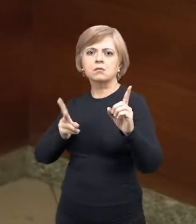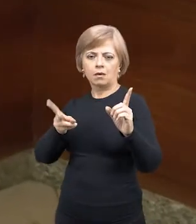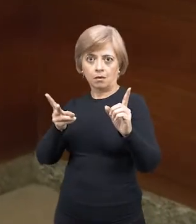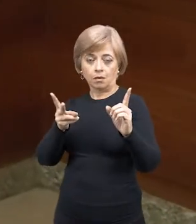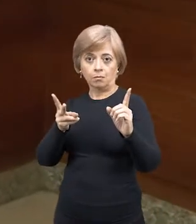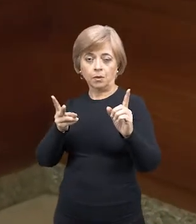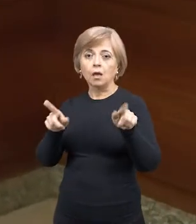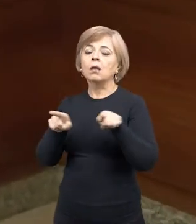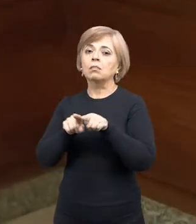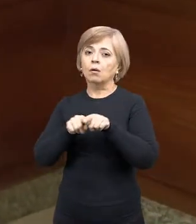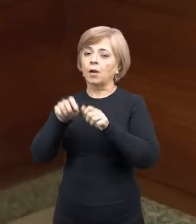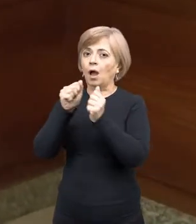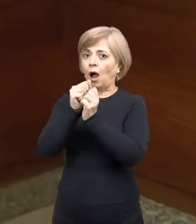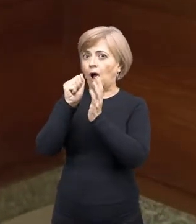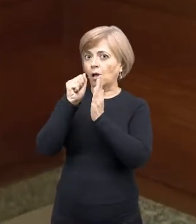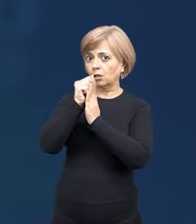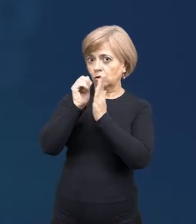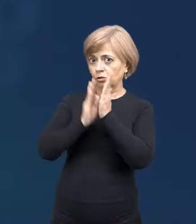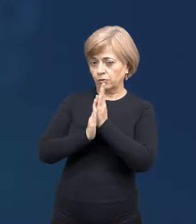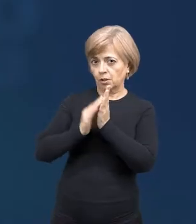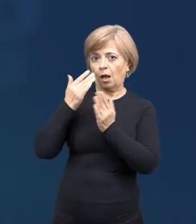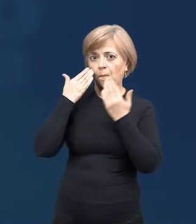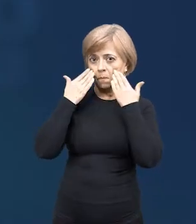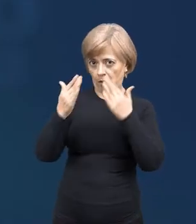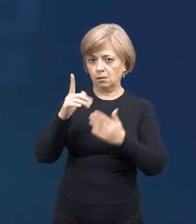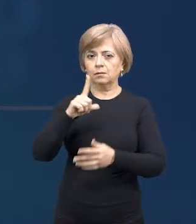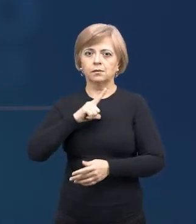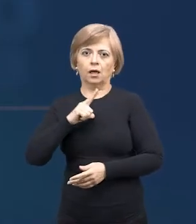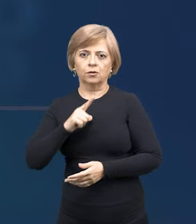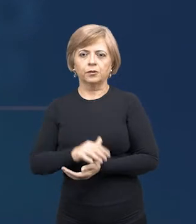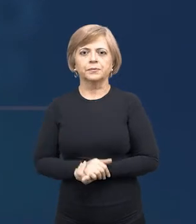parte em atividade presencial.